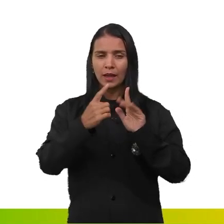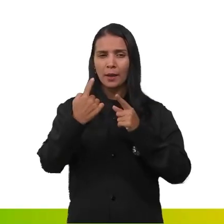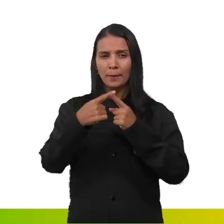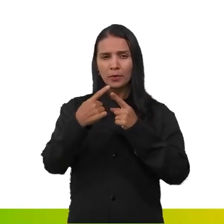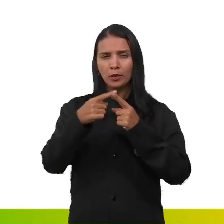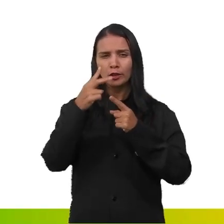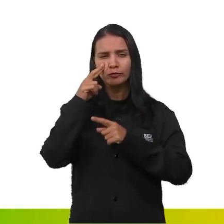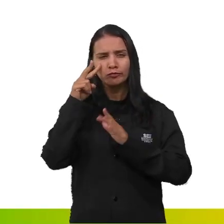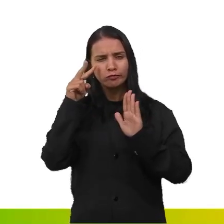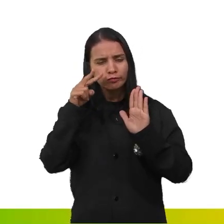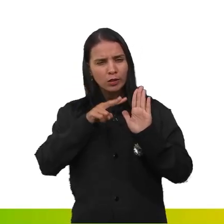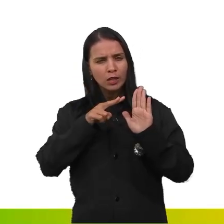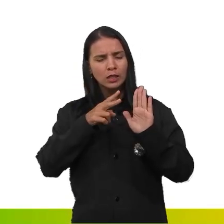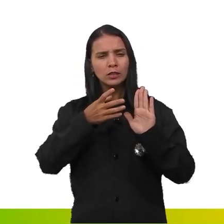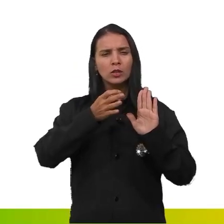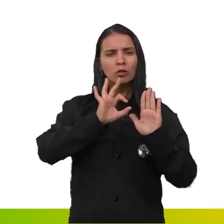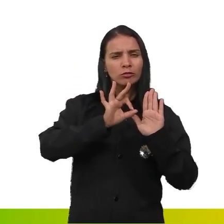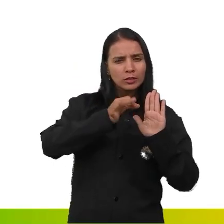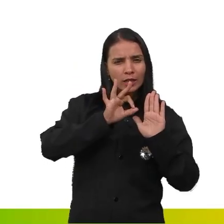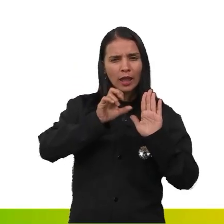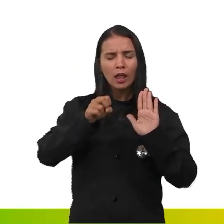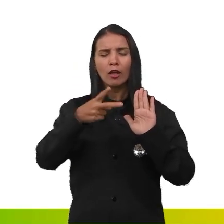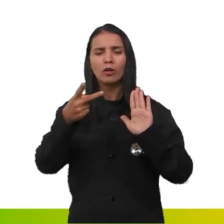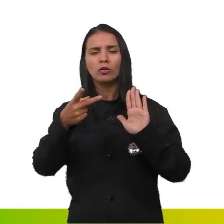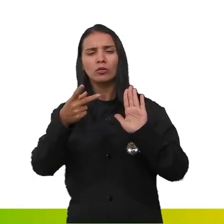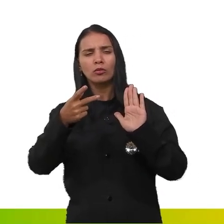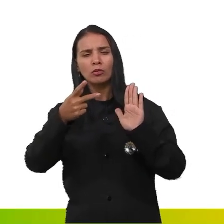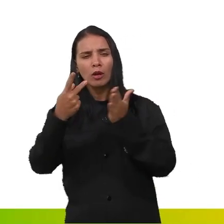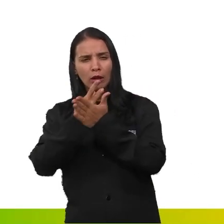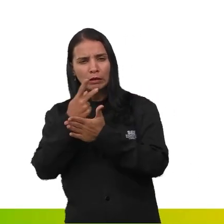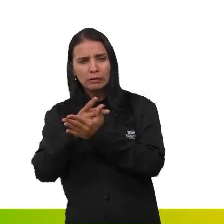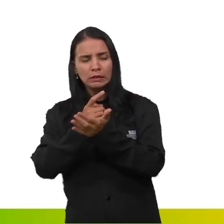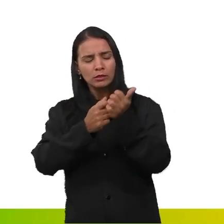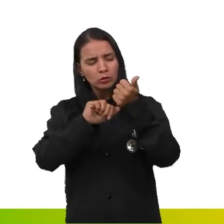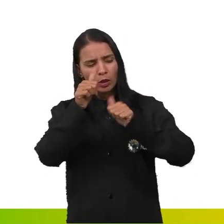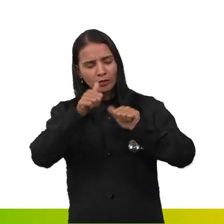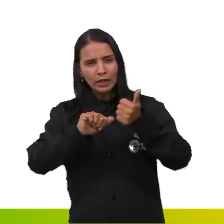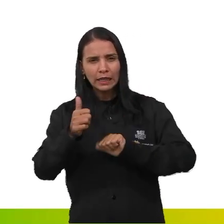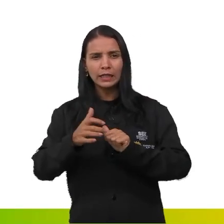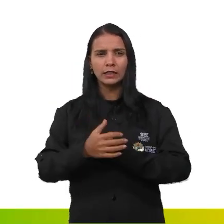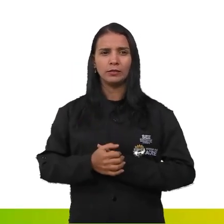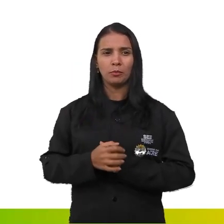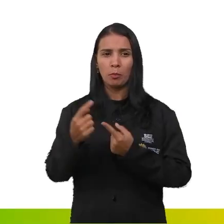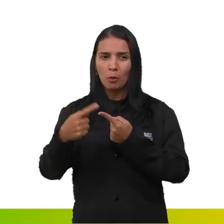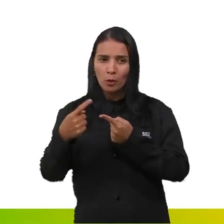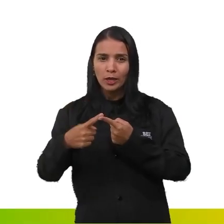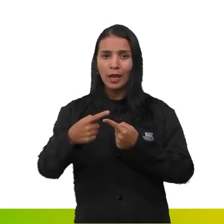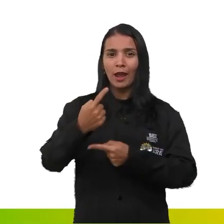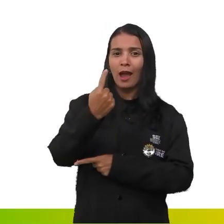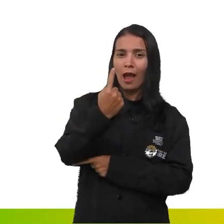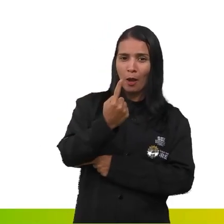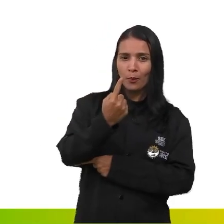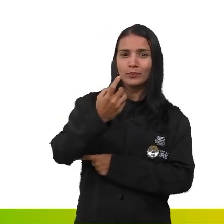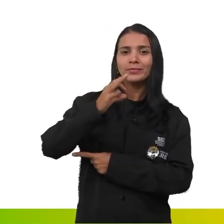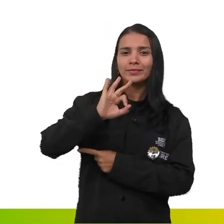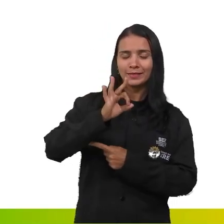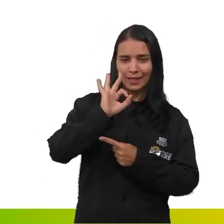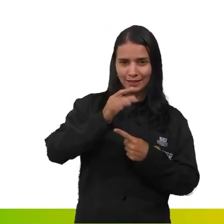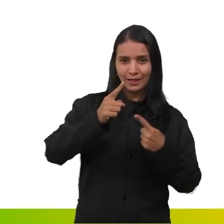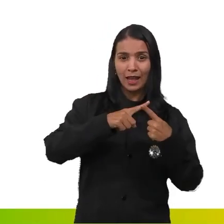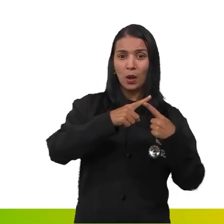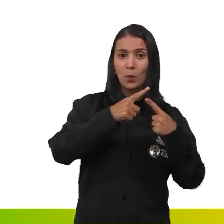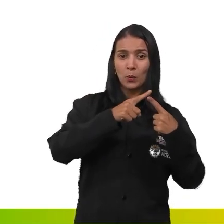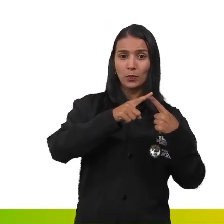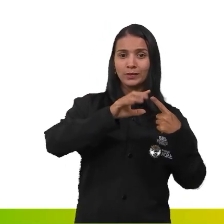descarta. Apenas, na alternativa item C, apenas A3 está correta, a gente já sabe que A1 está correta. Todas